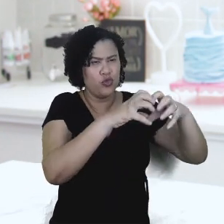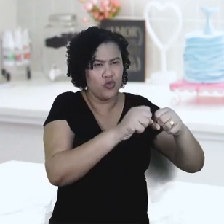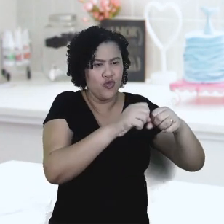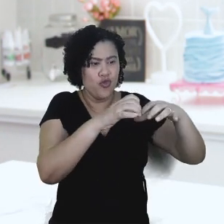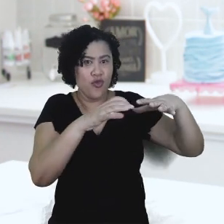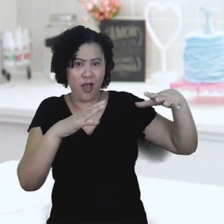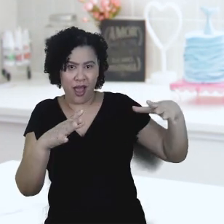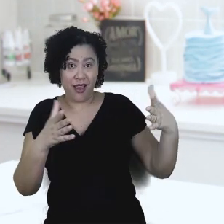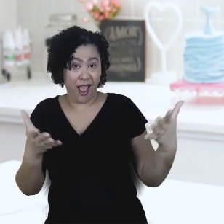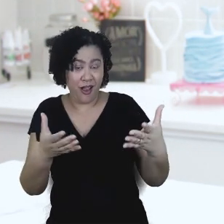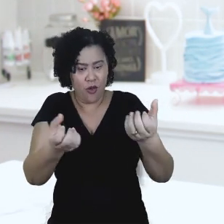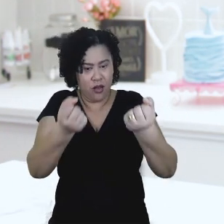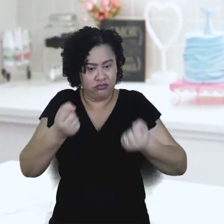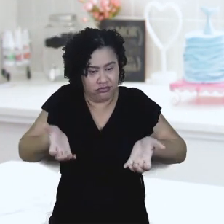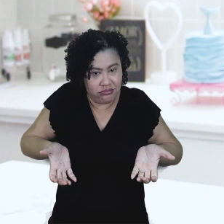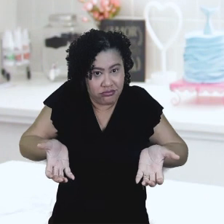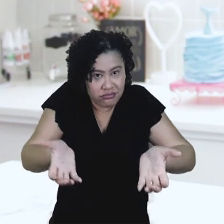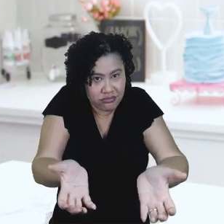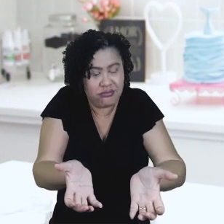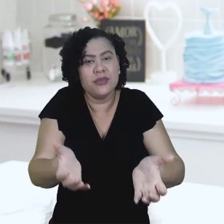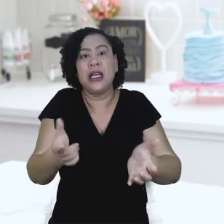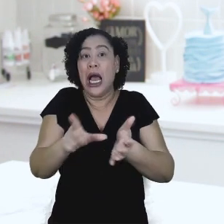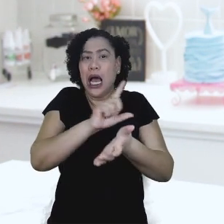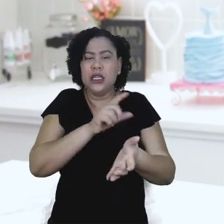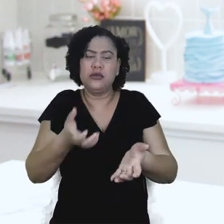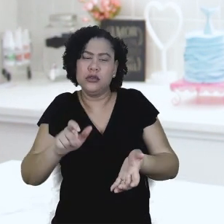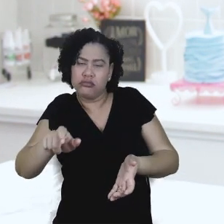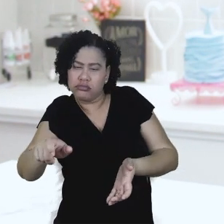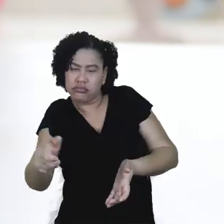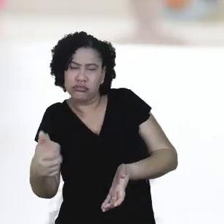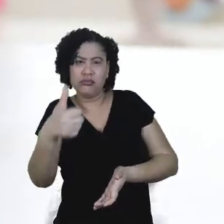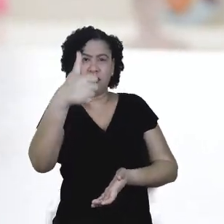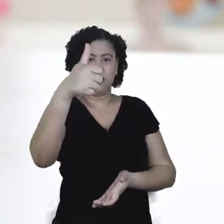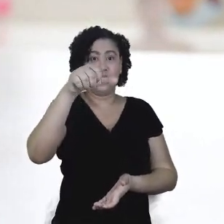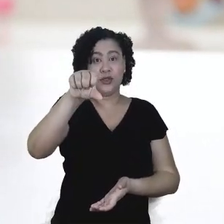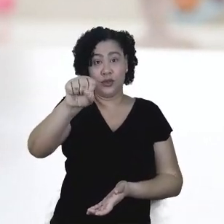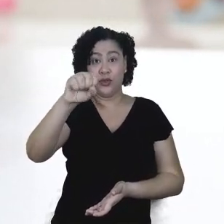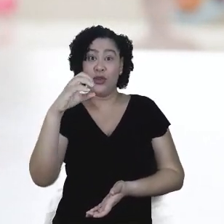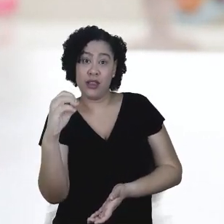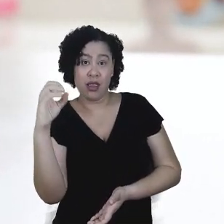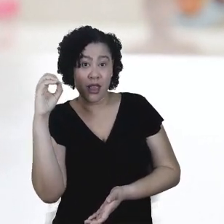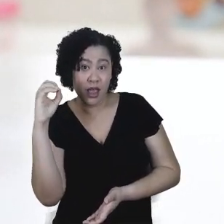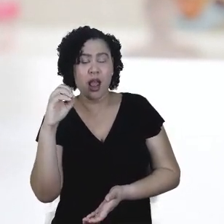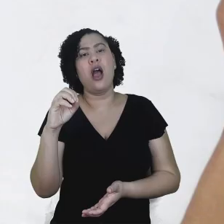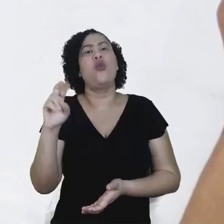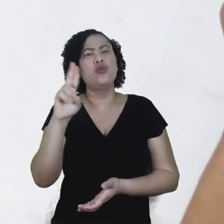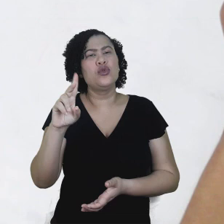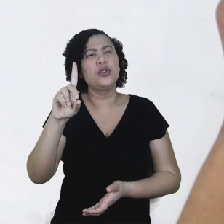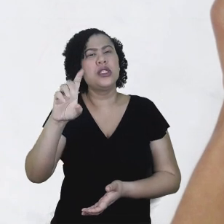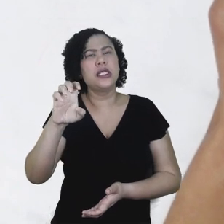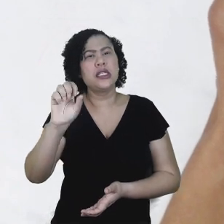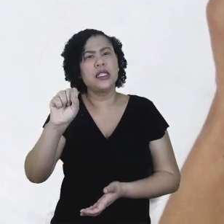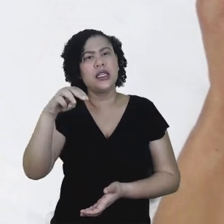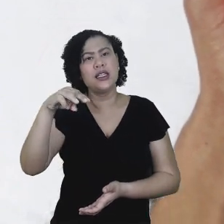a hora de assar. Com o seu forno já pré-aquecido a 180 graus, use o desmoldante da Mago para untar as formas,